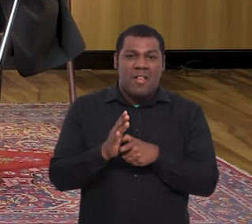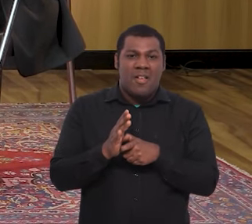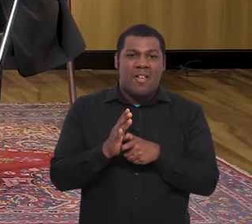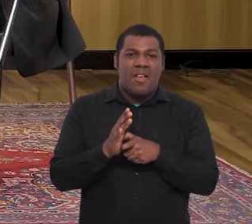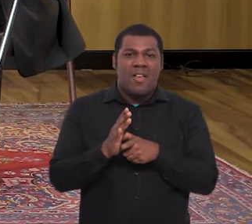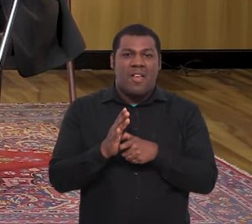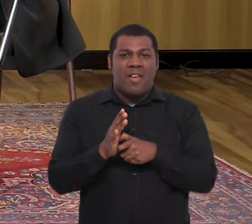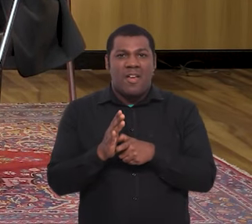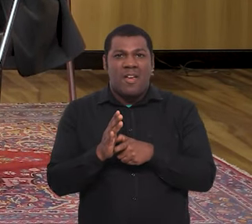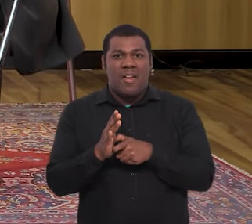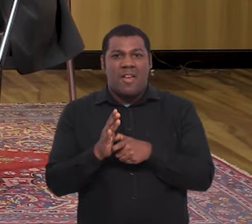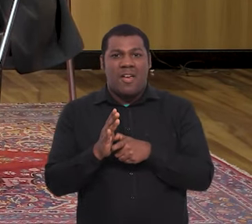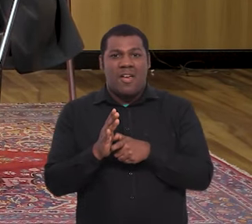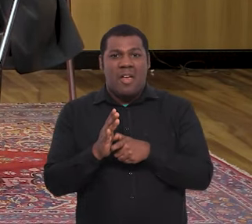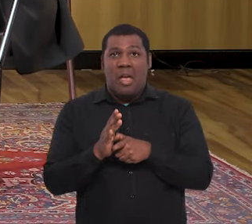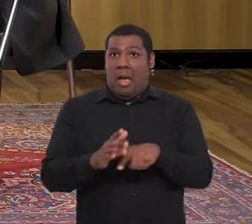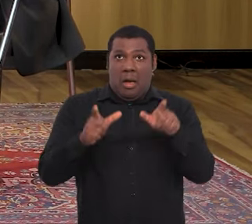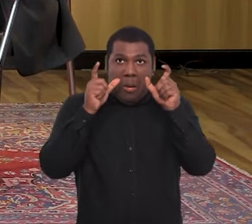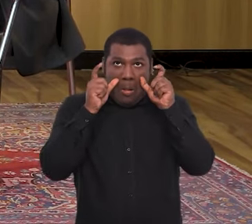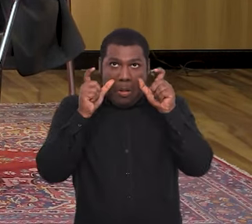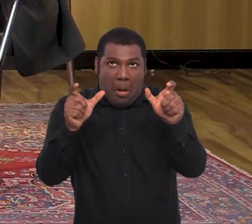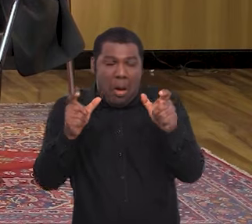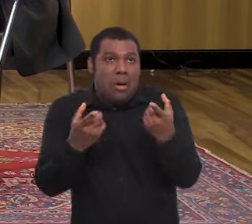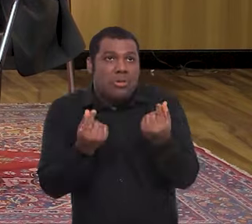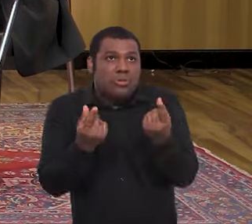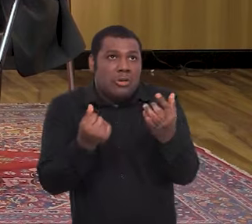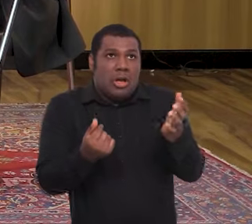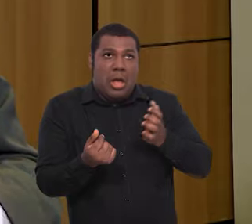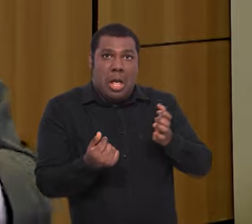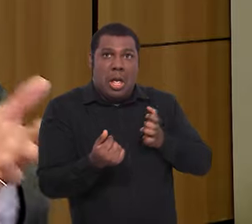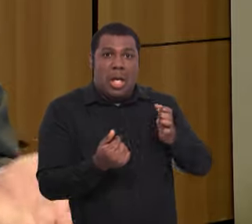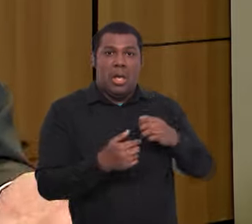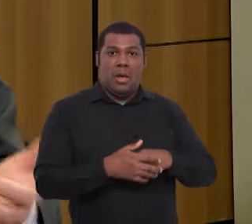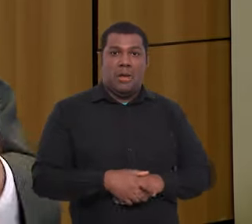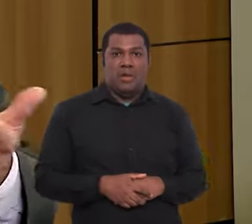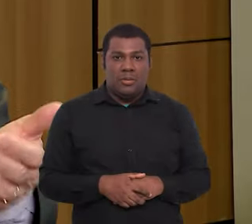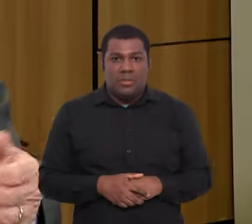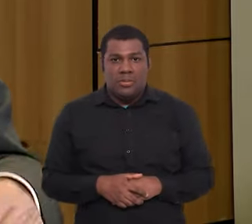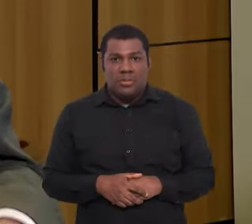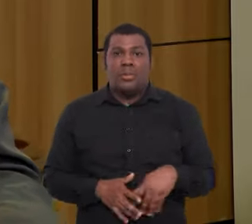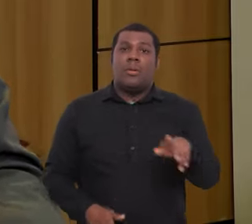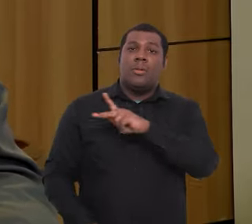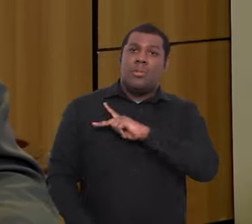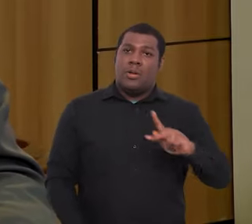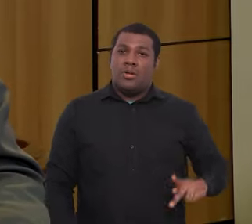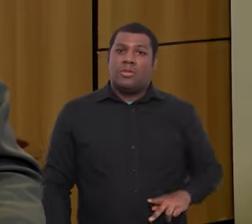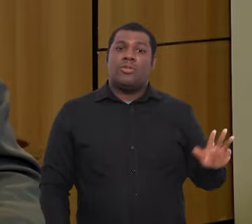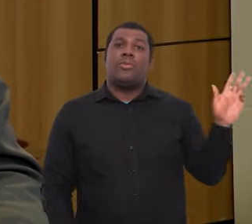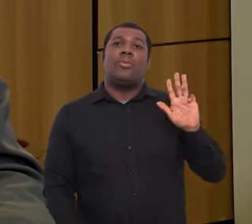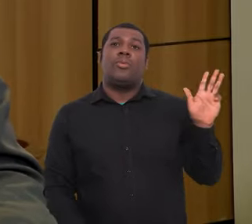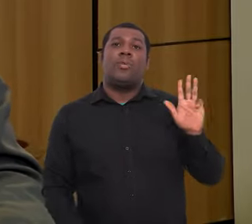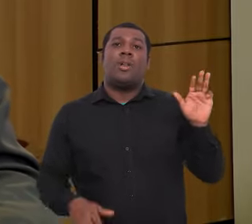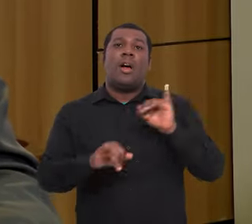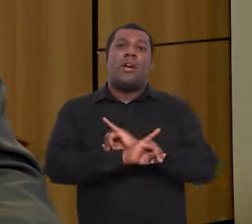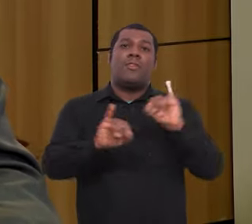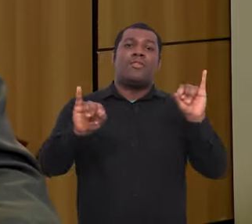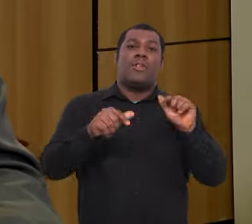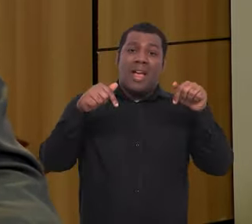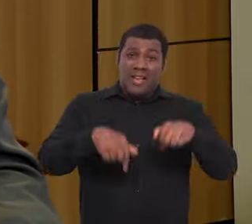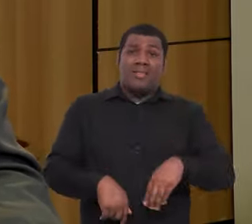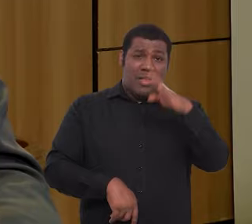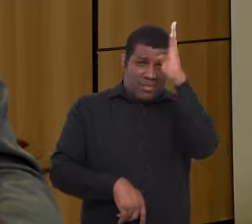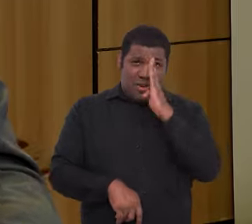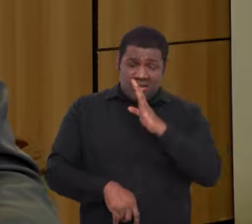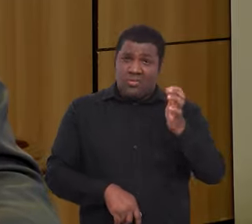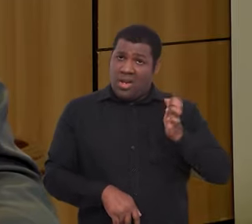para você concentrar ainda mais riqueza riqueza da mãos de poucos como o presidente costuma dizer não falta